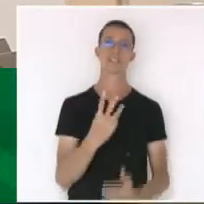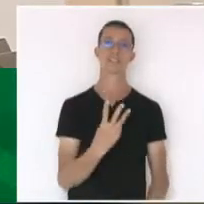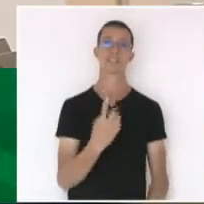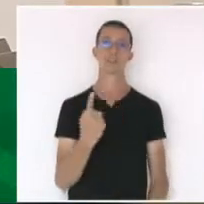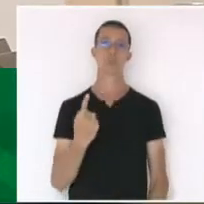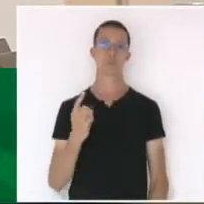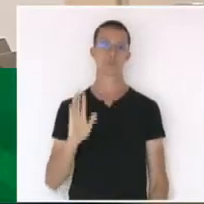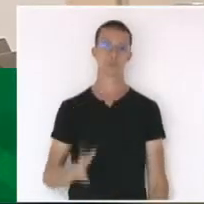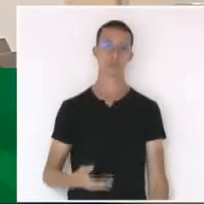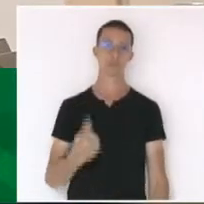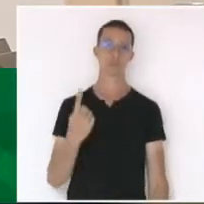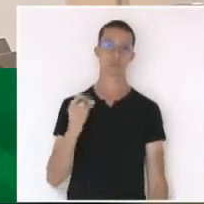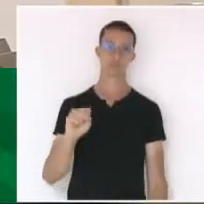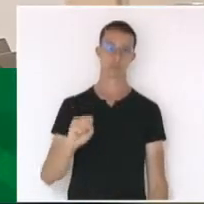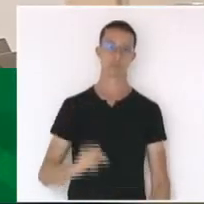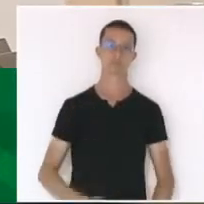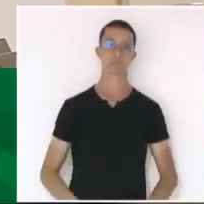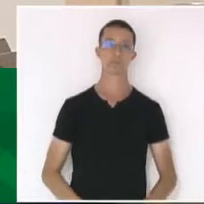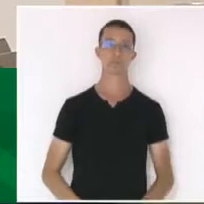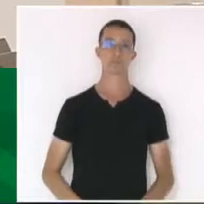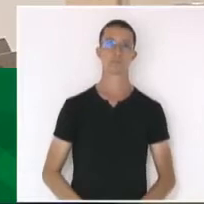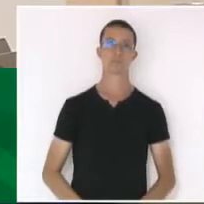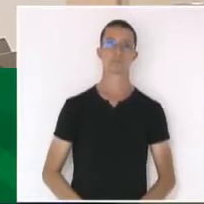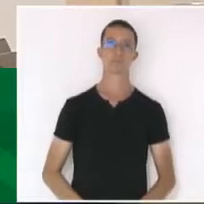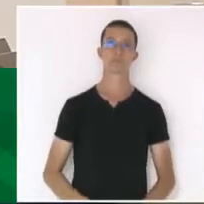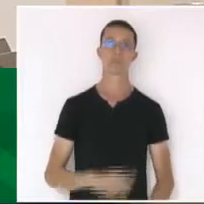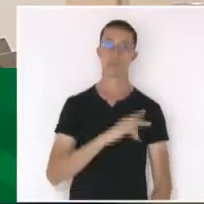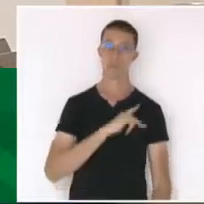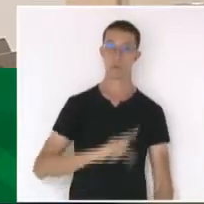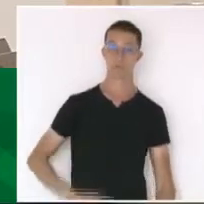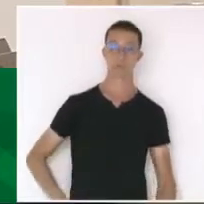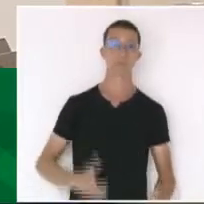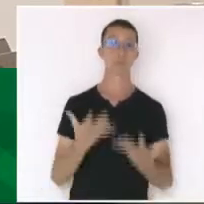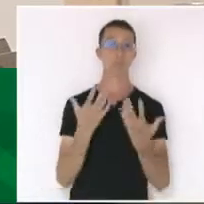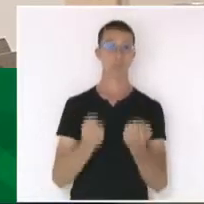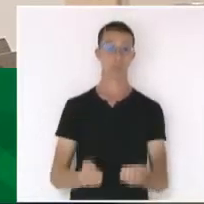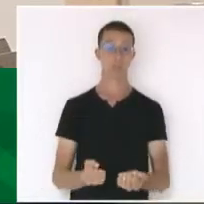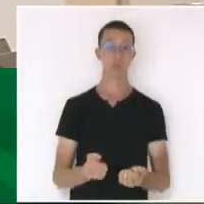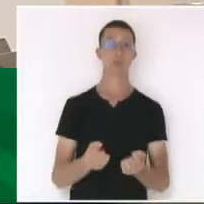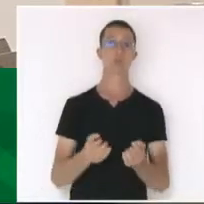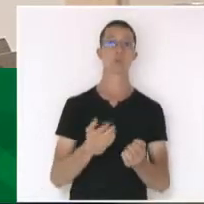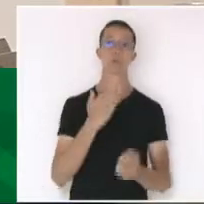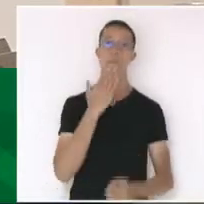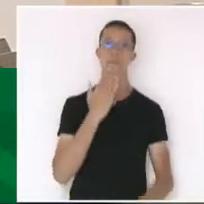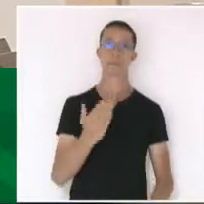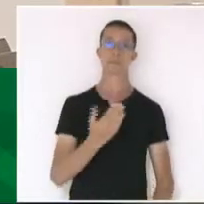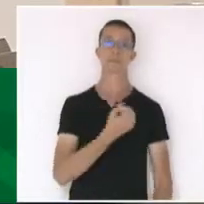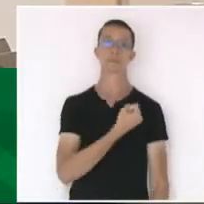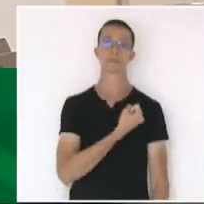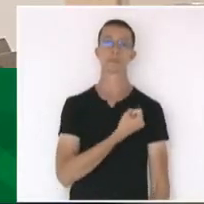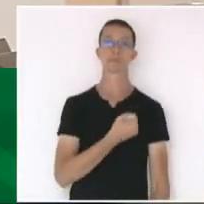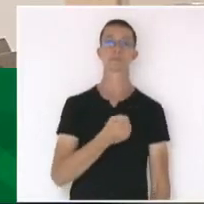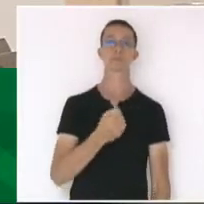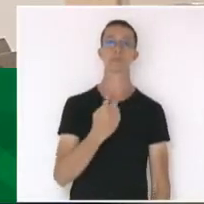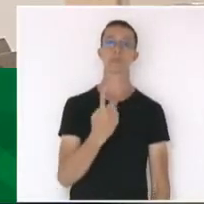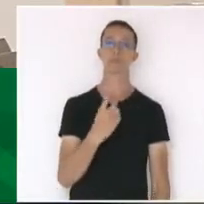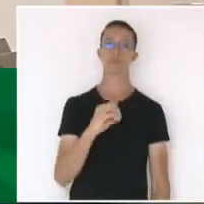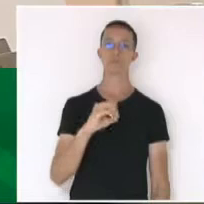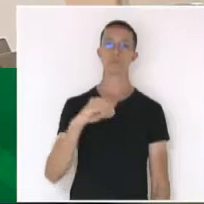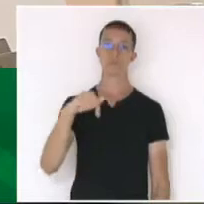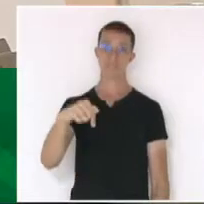2018 outro sim o seu presidente indeferiu o requerimento os números 107